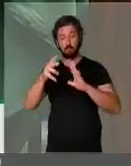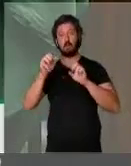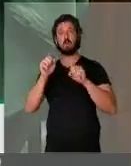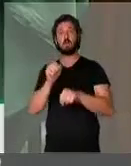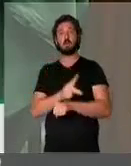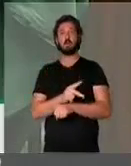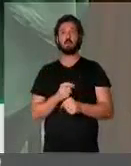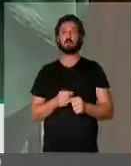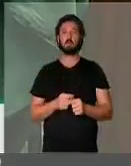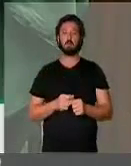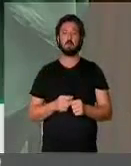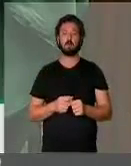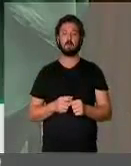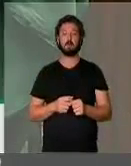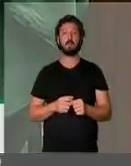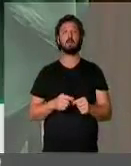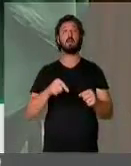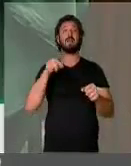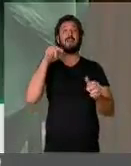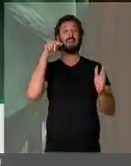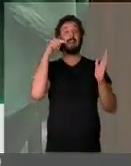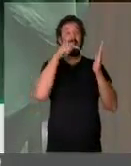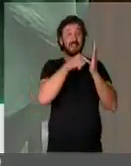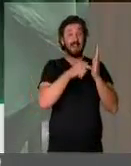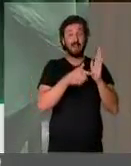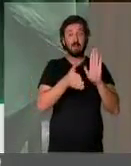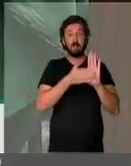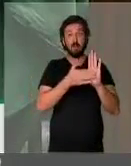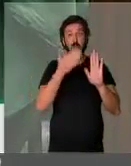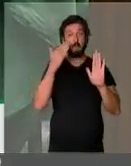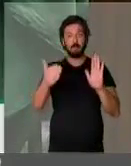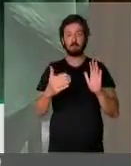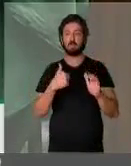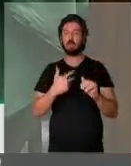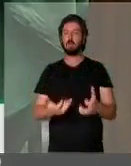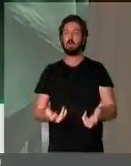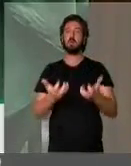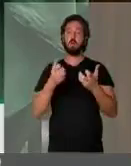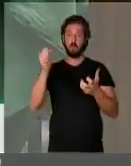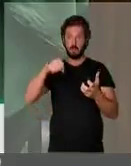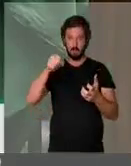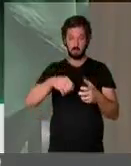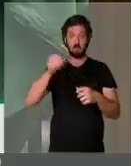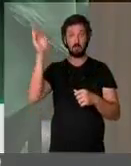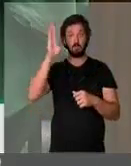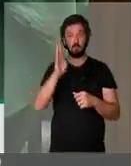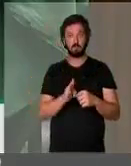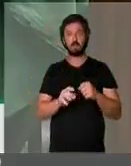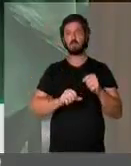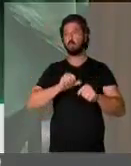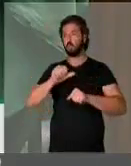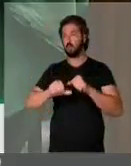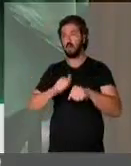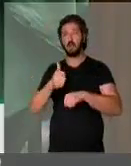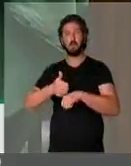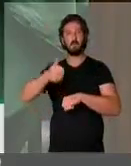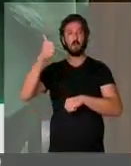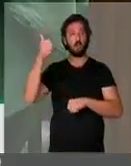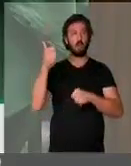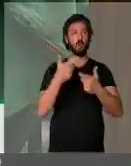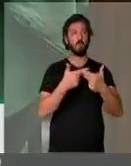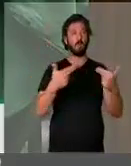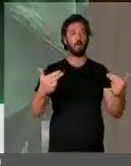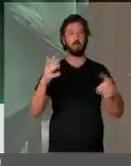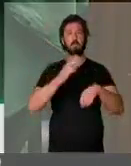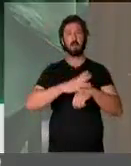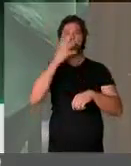Previdência a partir da proposta que foi apresentada. Gostaria, sim, de ver o nosso país todo reformado, melhorado. Uma casa reformada